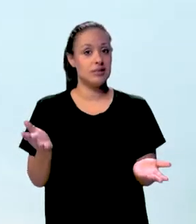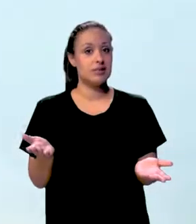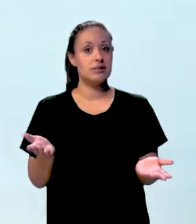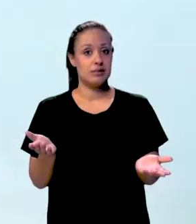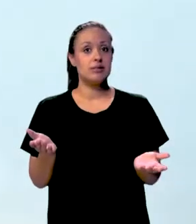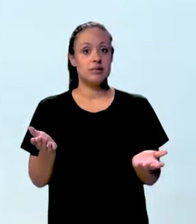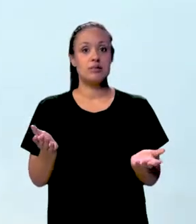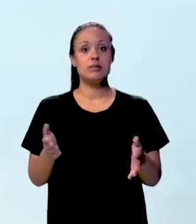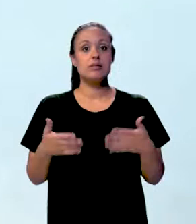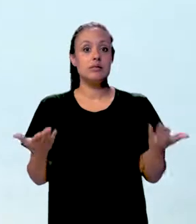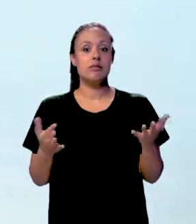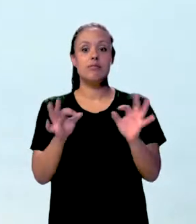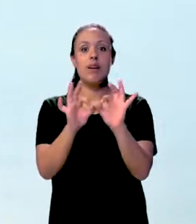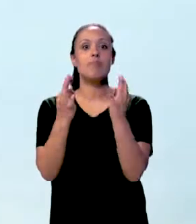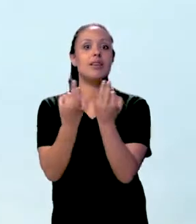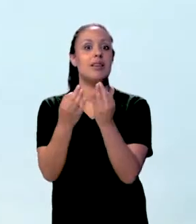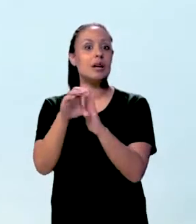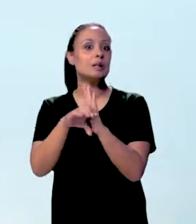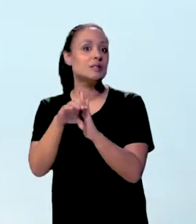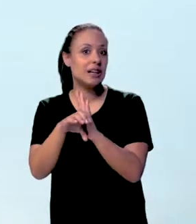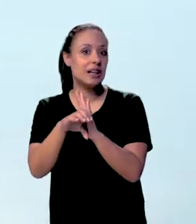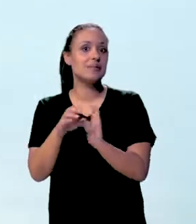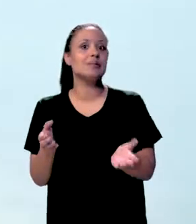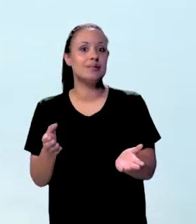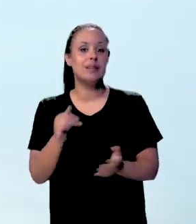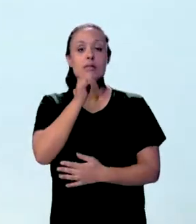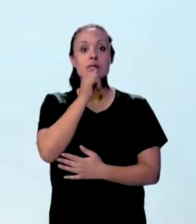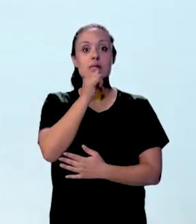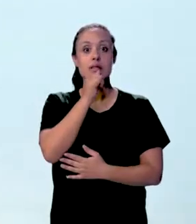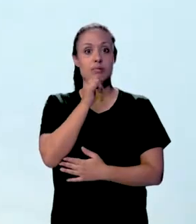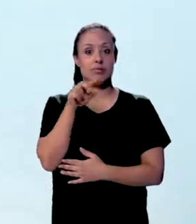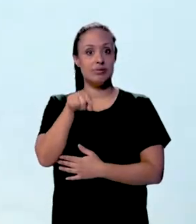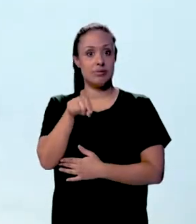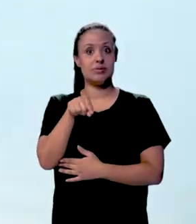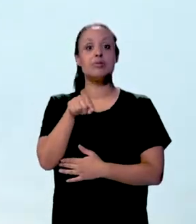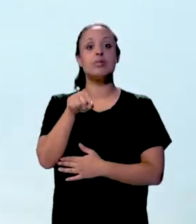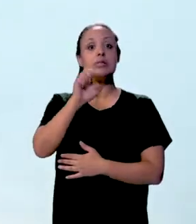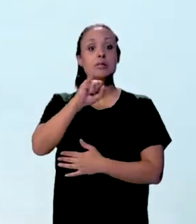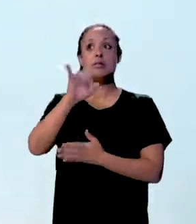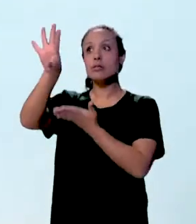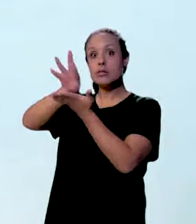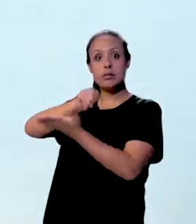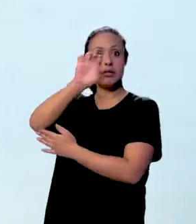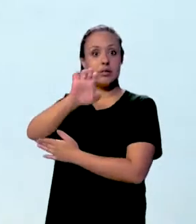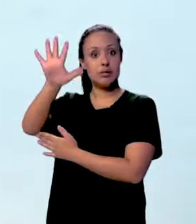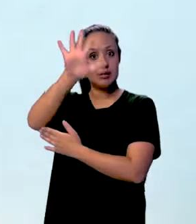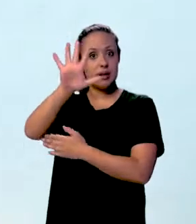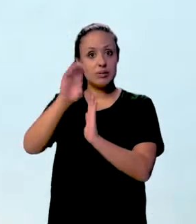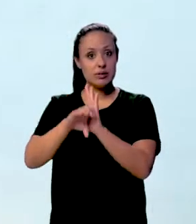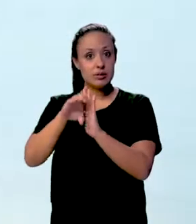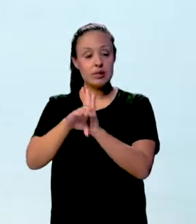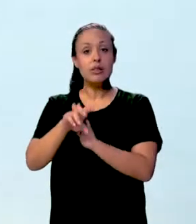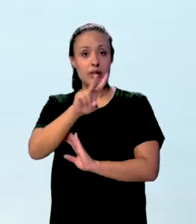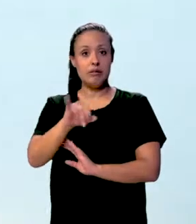num padrão europeu, muitas configurações indígenas vão ser tidas como patologia, como desorganização,